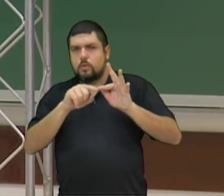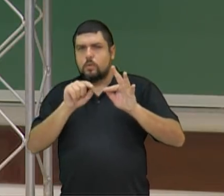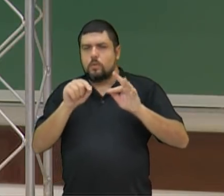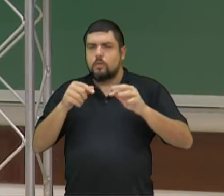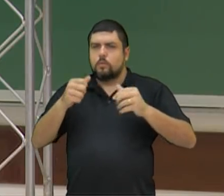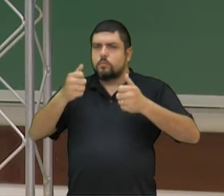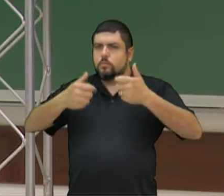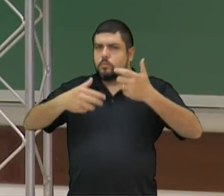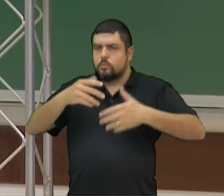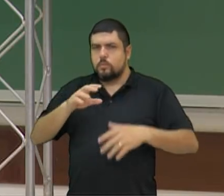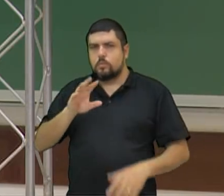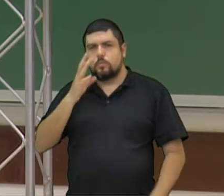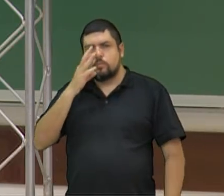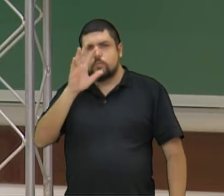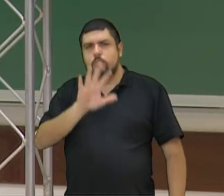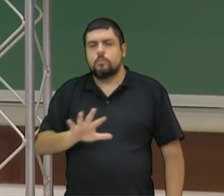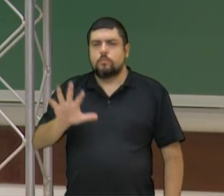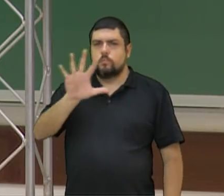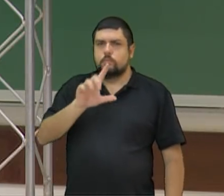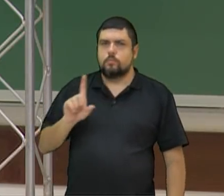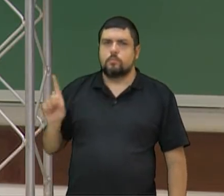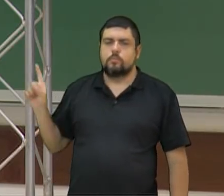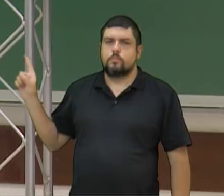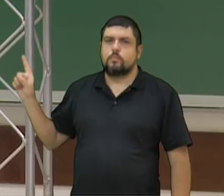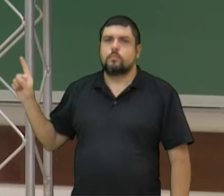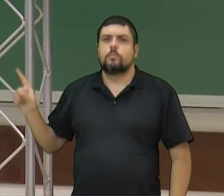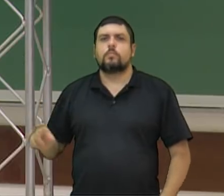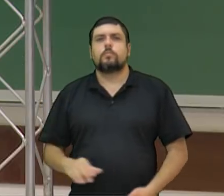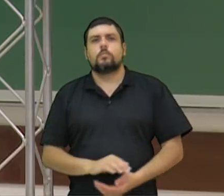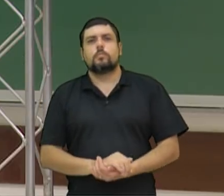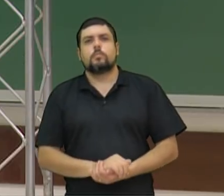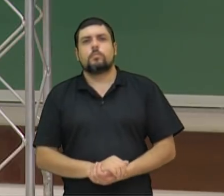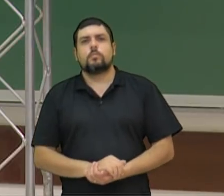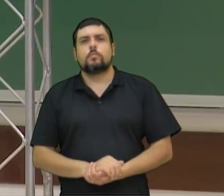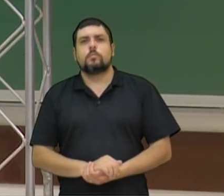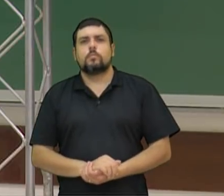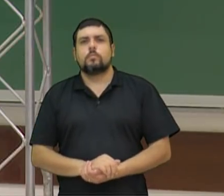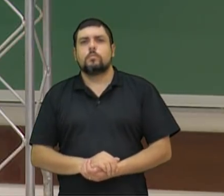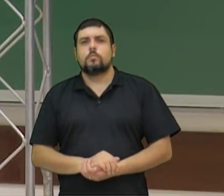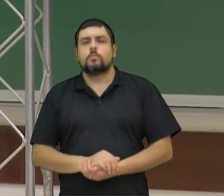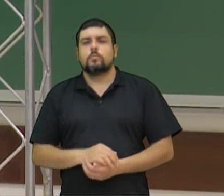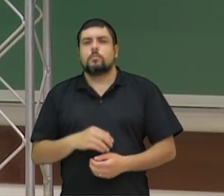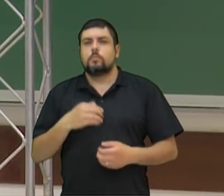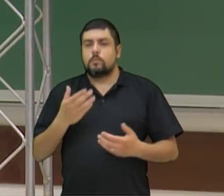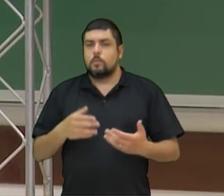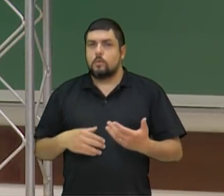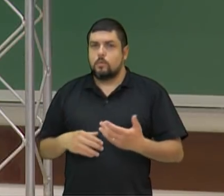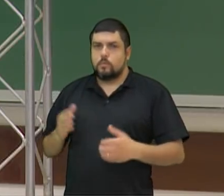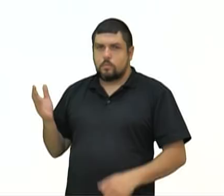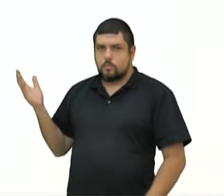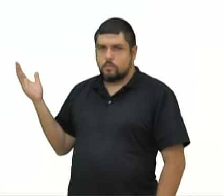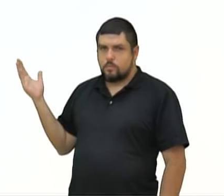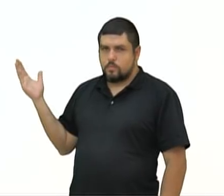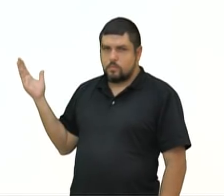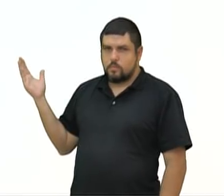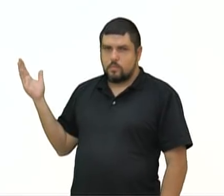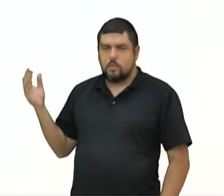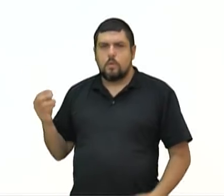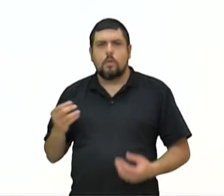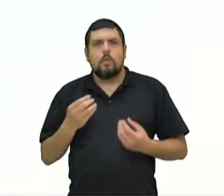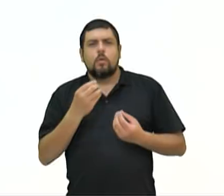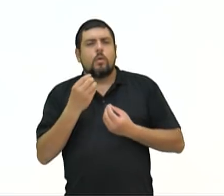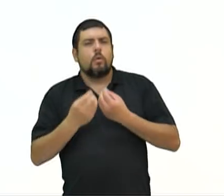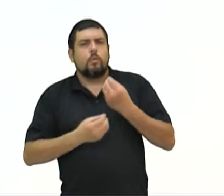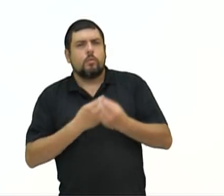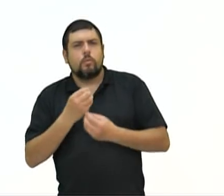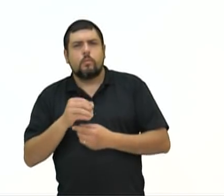nessa imagem que analisamos. Tá? Ainda com relação a essa imagem, agora eu vou pedir para vocês explicar como que ocorre a ironia